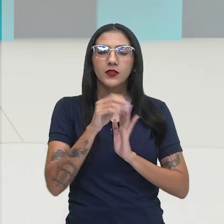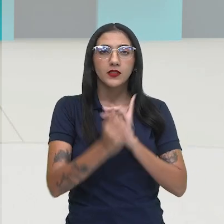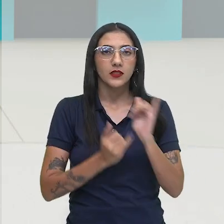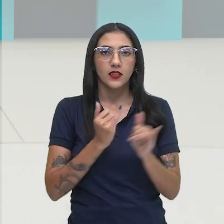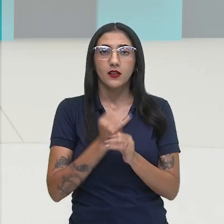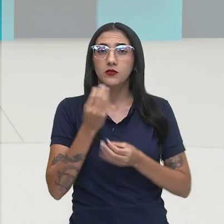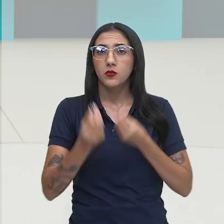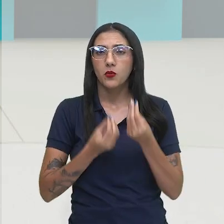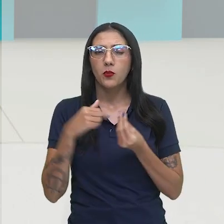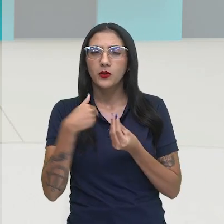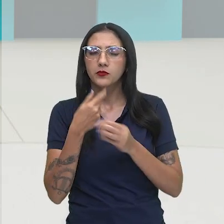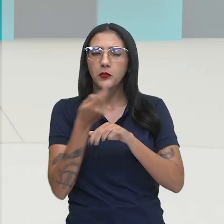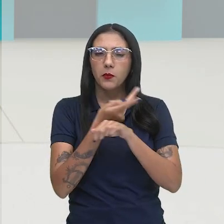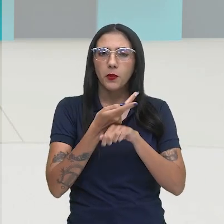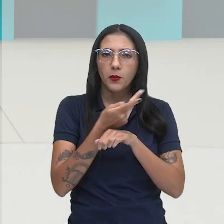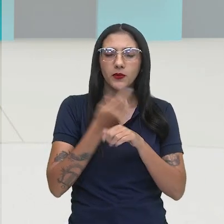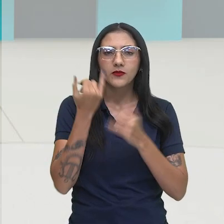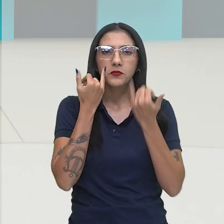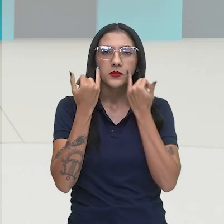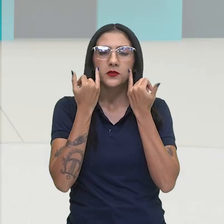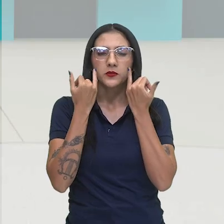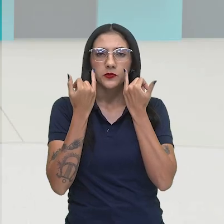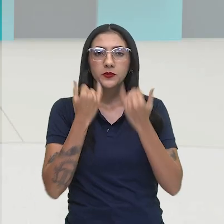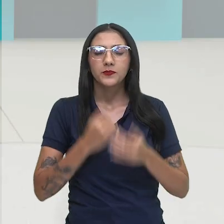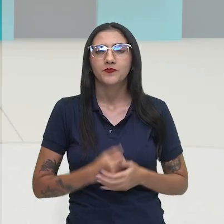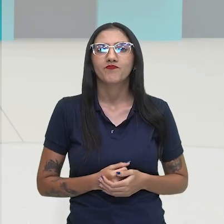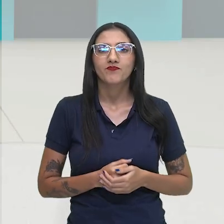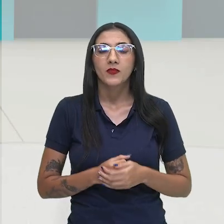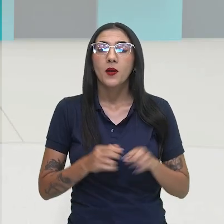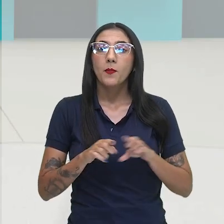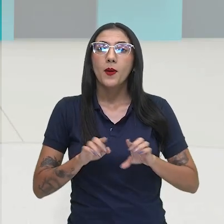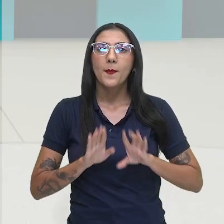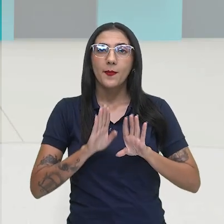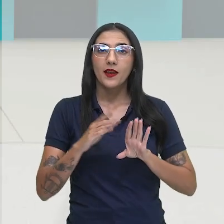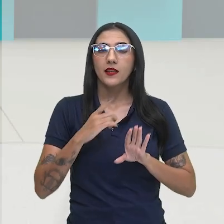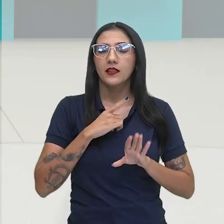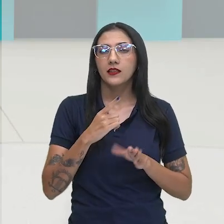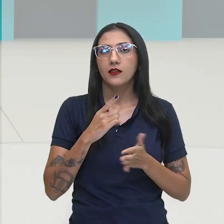as buscas, A maioria, obviamente, já sabe, mas tem algumas